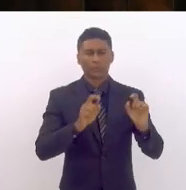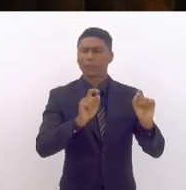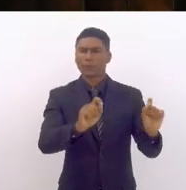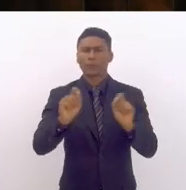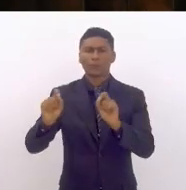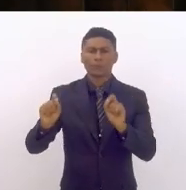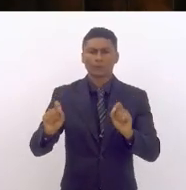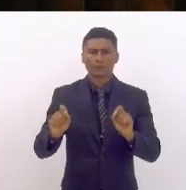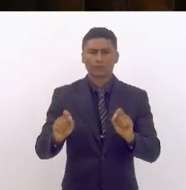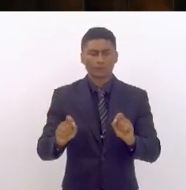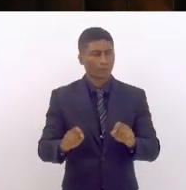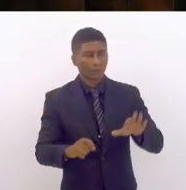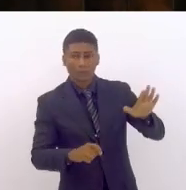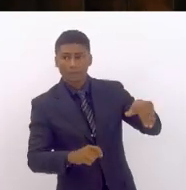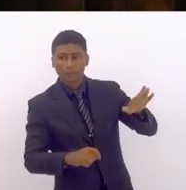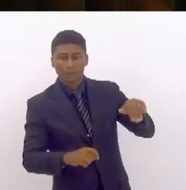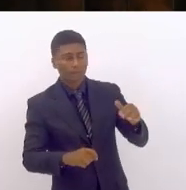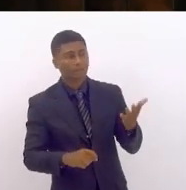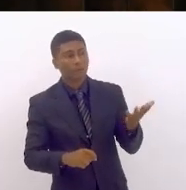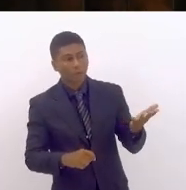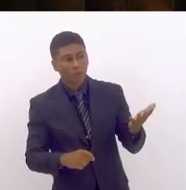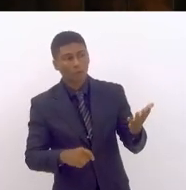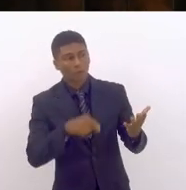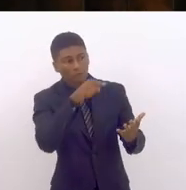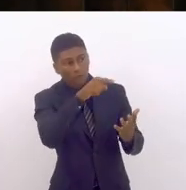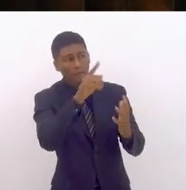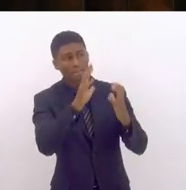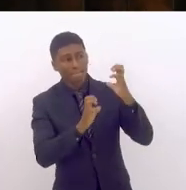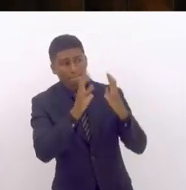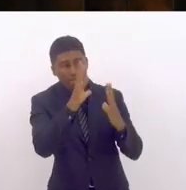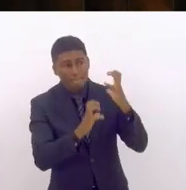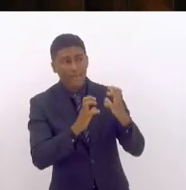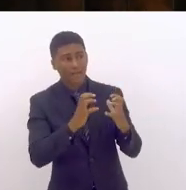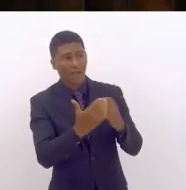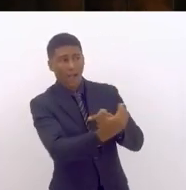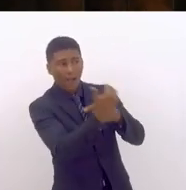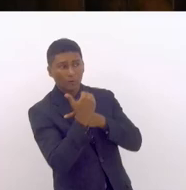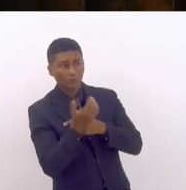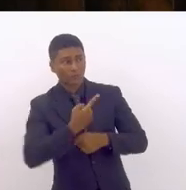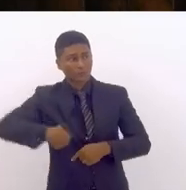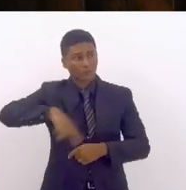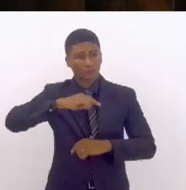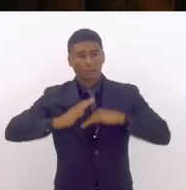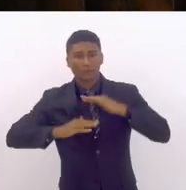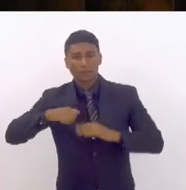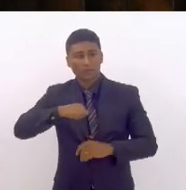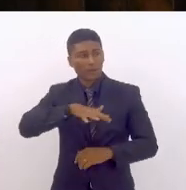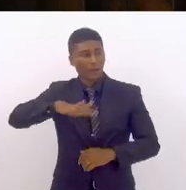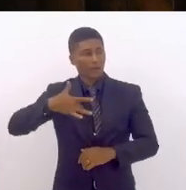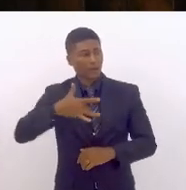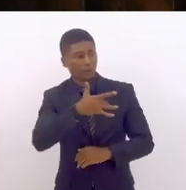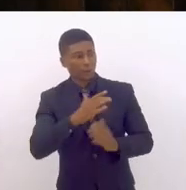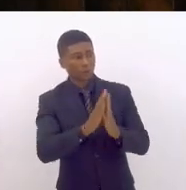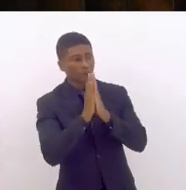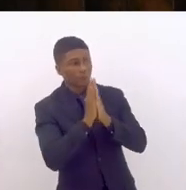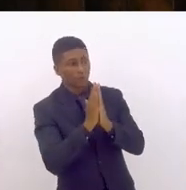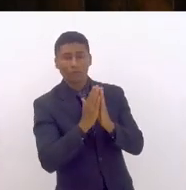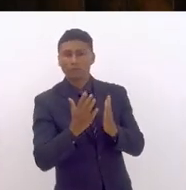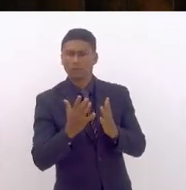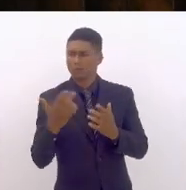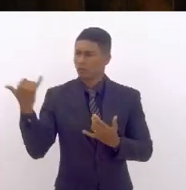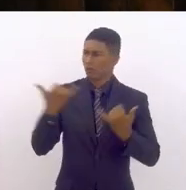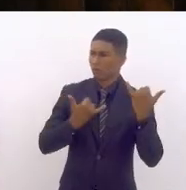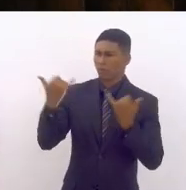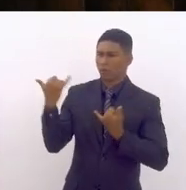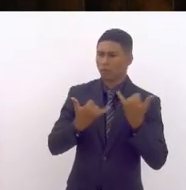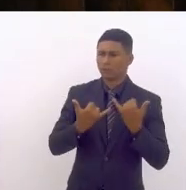assim, deputada Alana, briga por nós, profissionais da área da saúde. Porque depois que houve